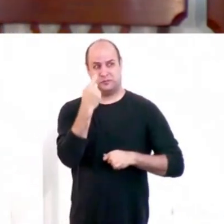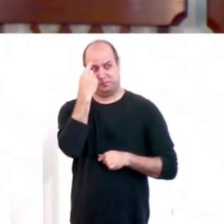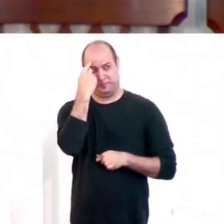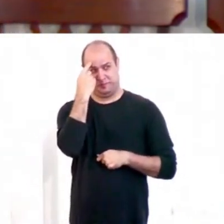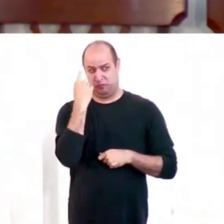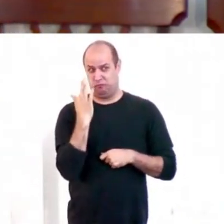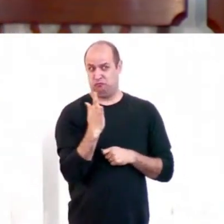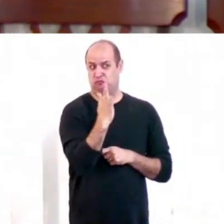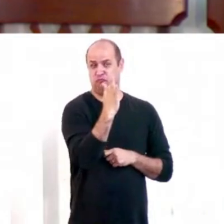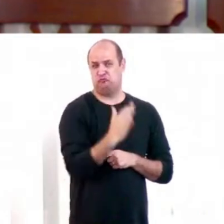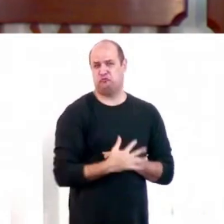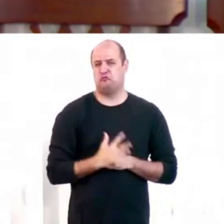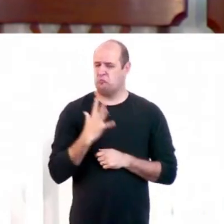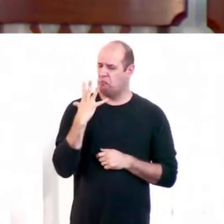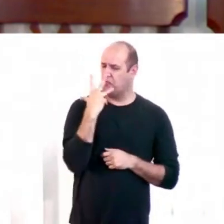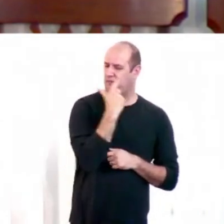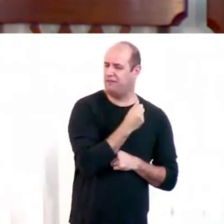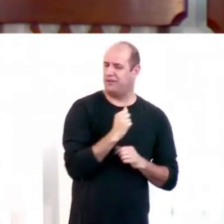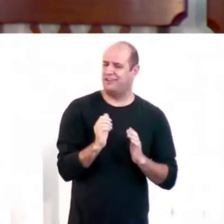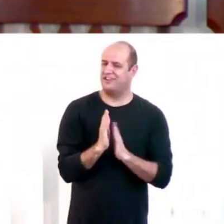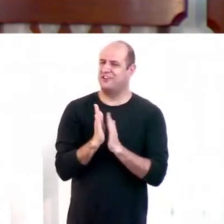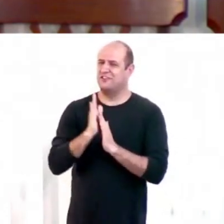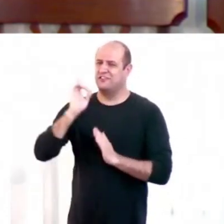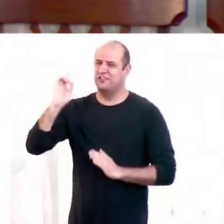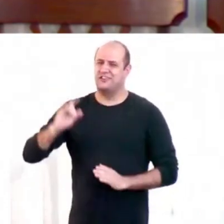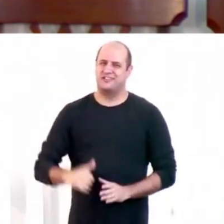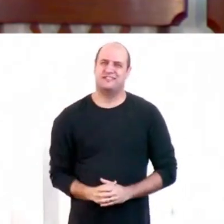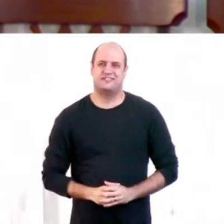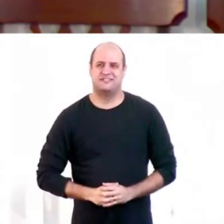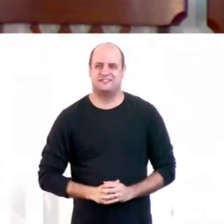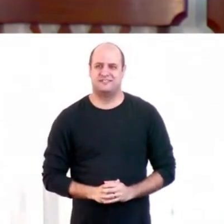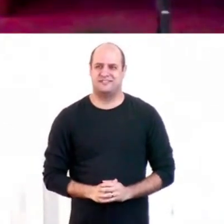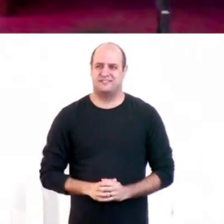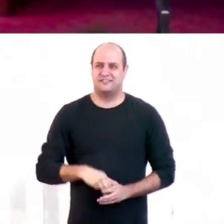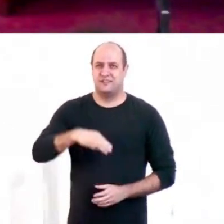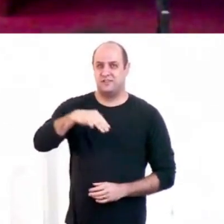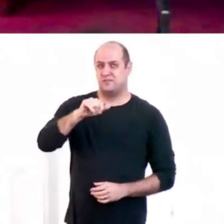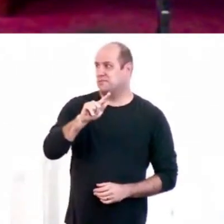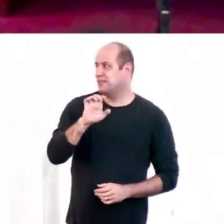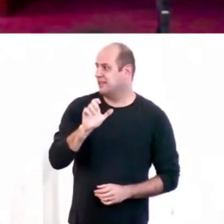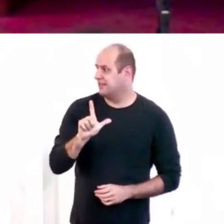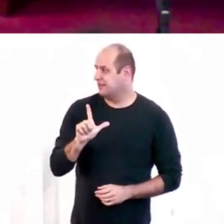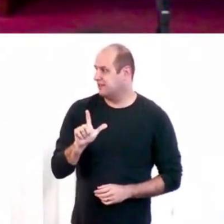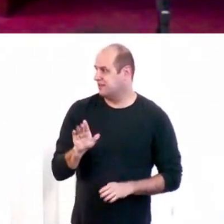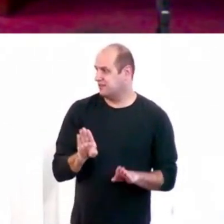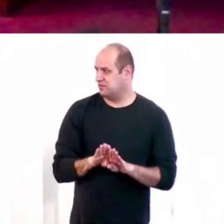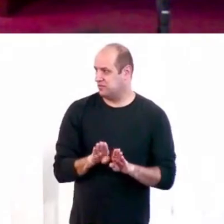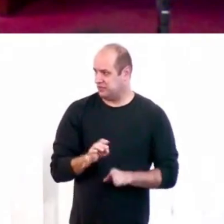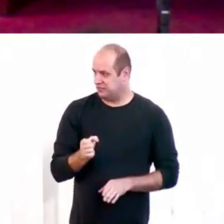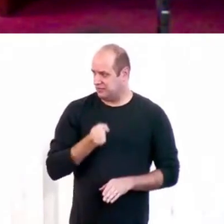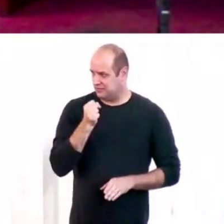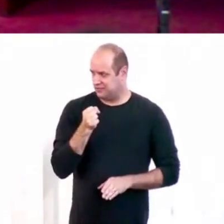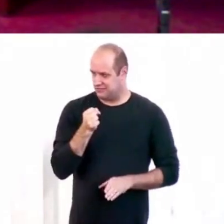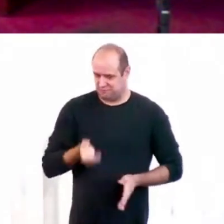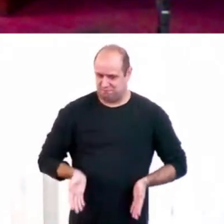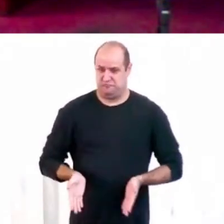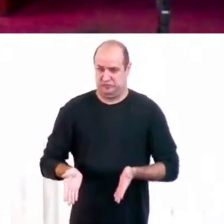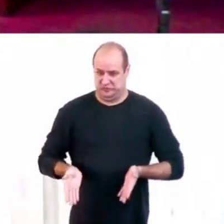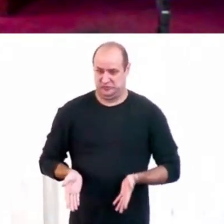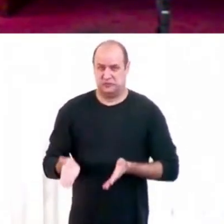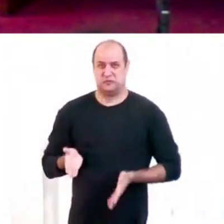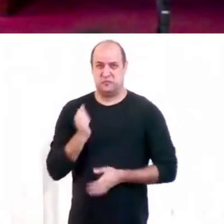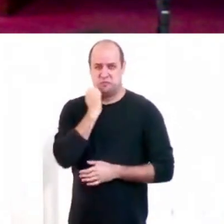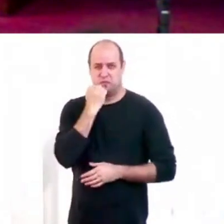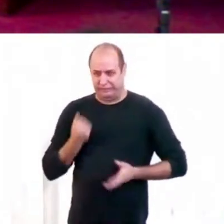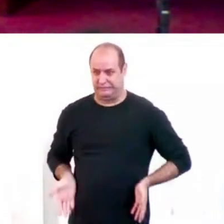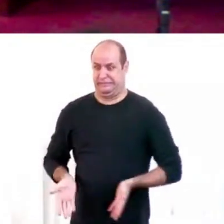maravilhoso. Louvor ao nosso Deus. O Miguelzinho vai ali atrás e a mãe empurrando, como sempre. Vai